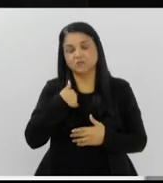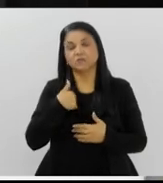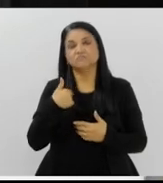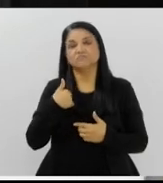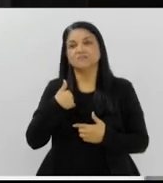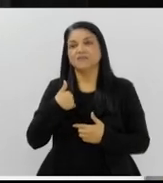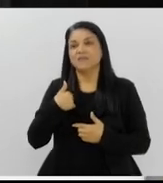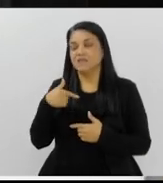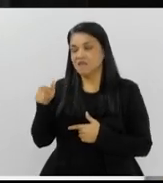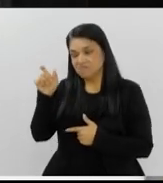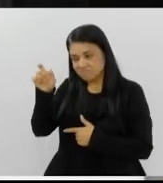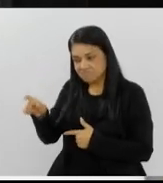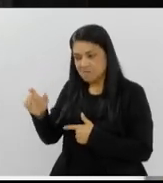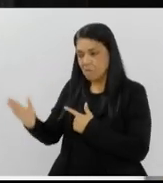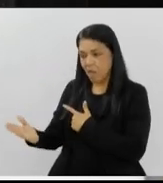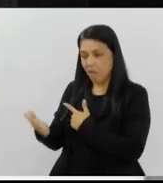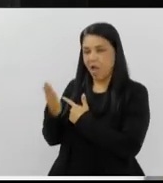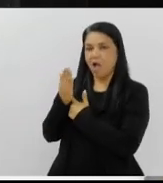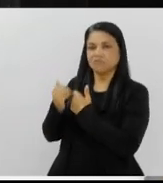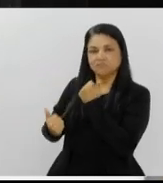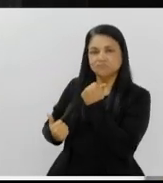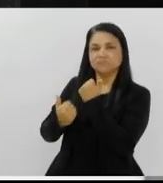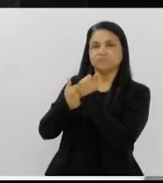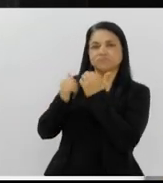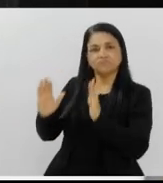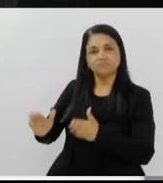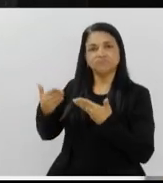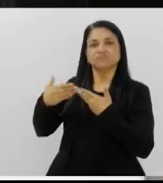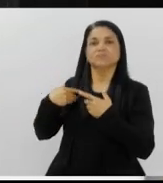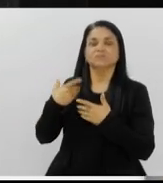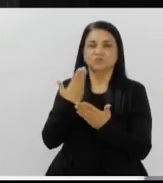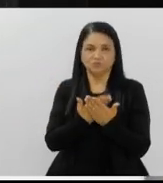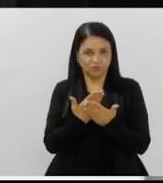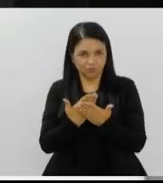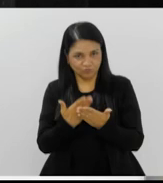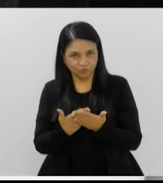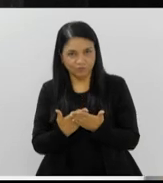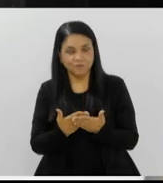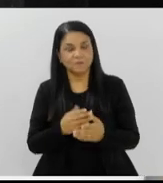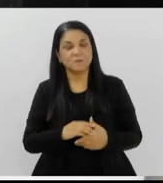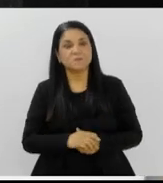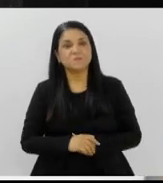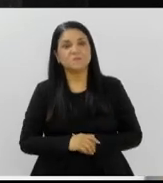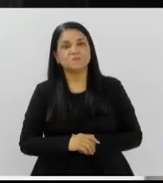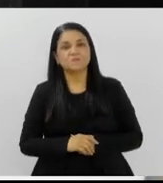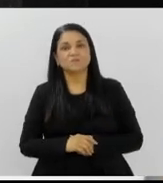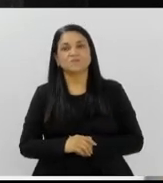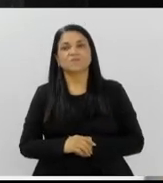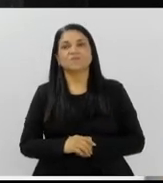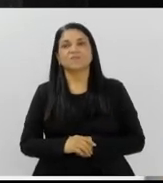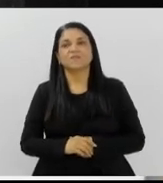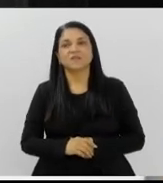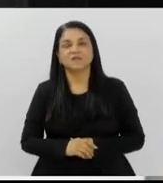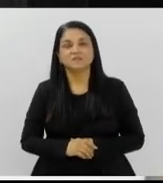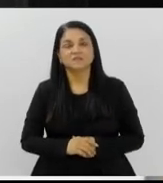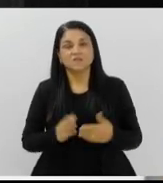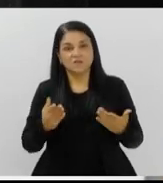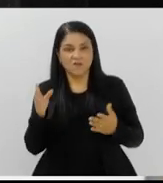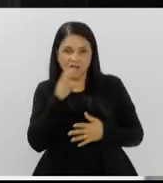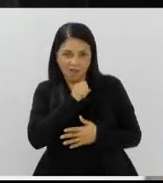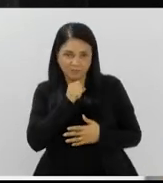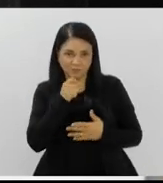dia, e sempre me apoiou na minha caminhada, no meu estudo. Bom, falado isso, eu vou falar rapidinho, eu tenho que falar de